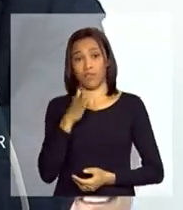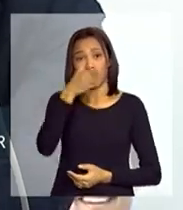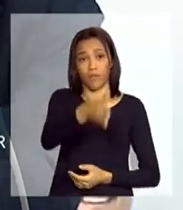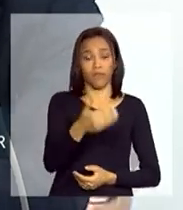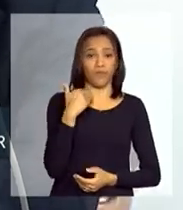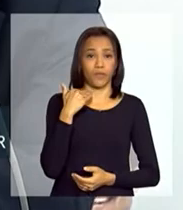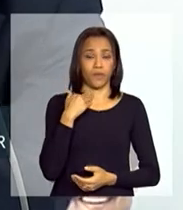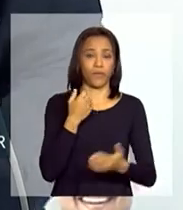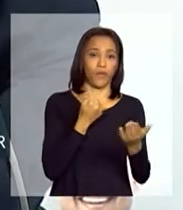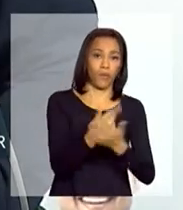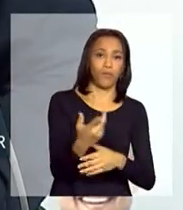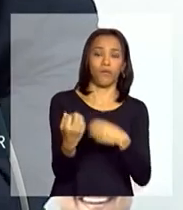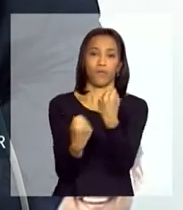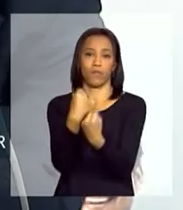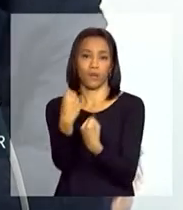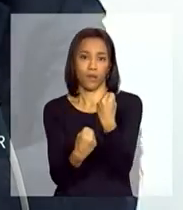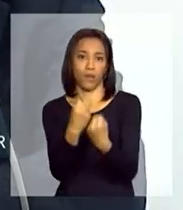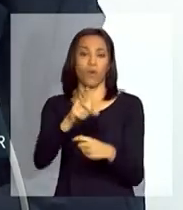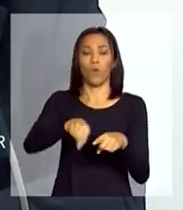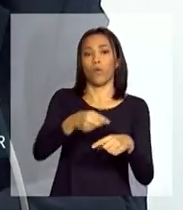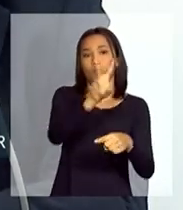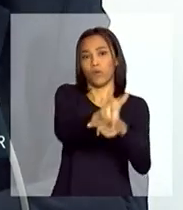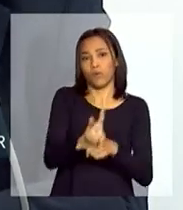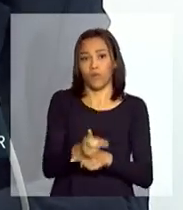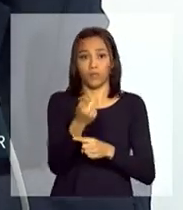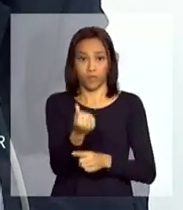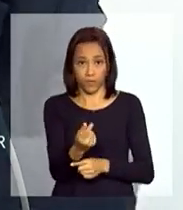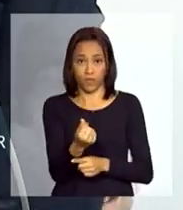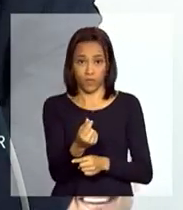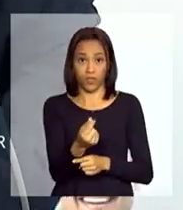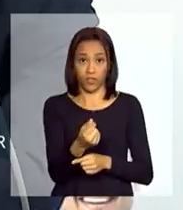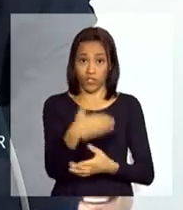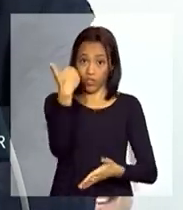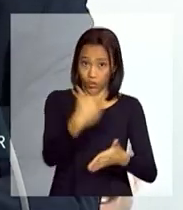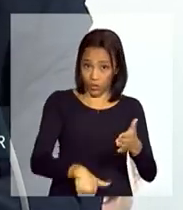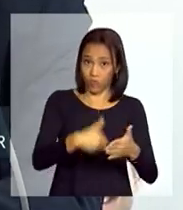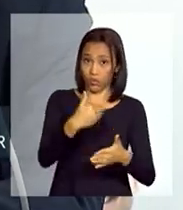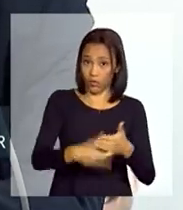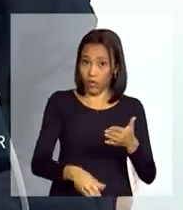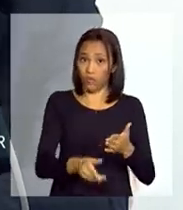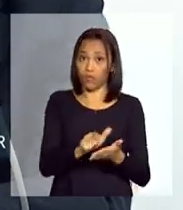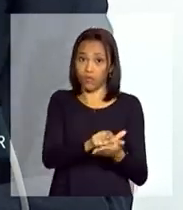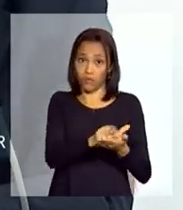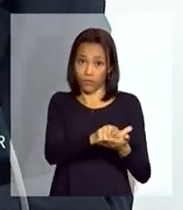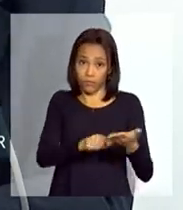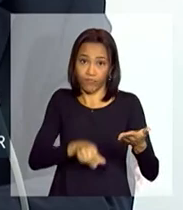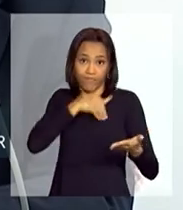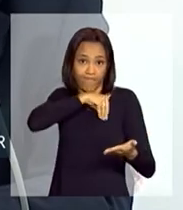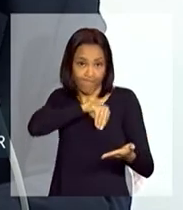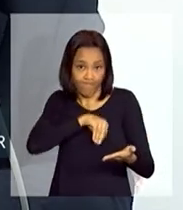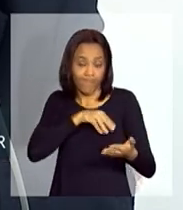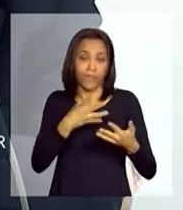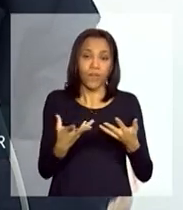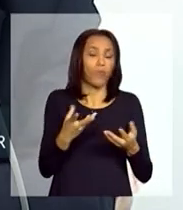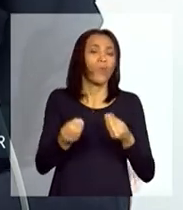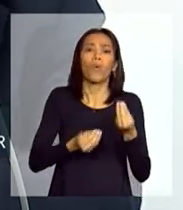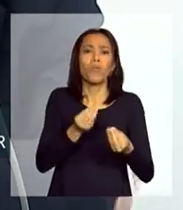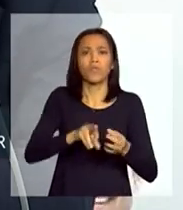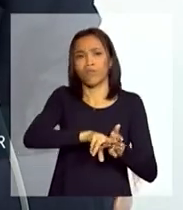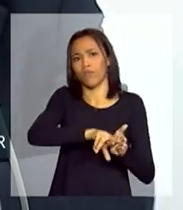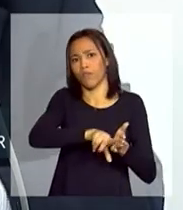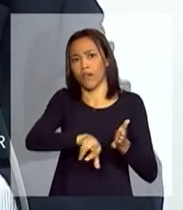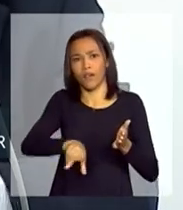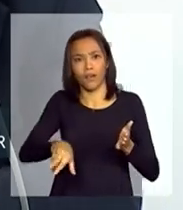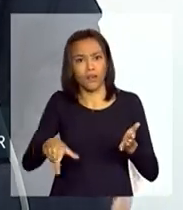vai comprar um automóvel vai fazer uma operação de crédito consignado ele recebe o custo efetivo Total são bilhões de operações por dia que ocorre